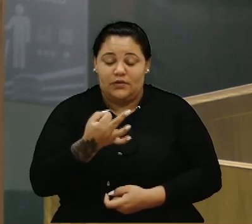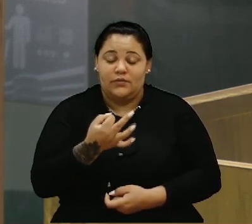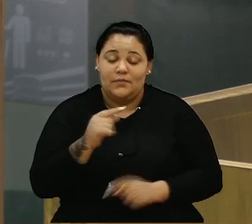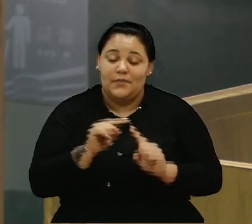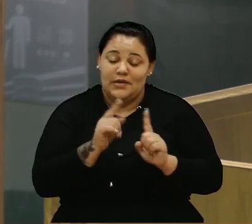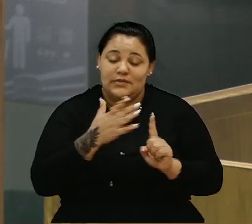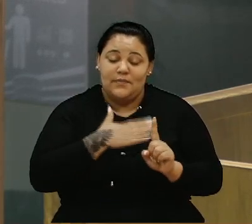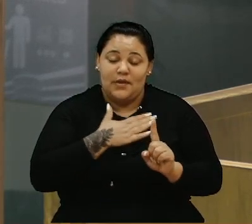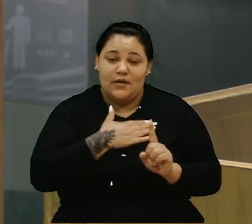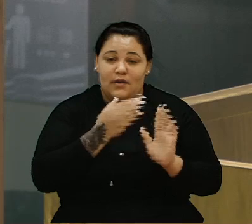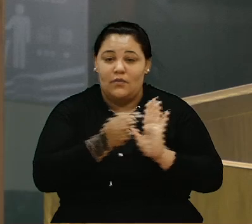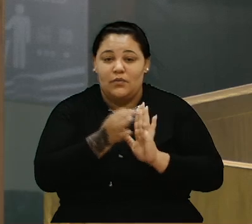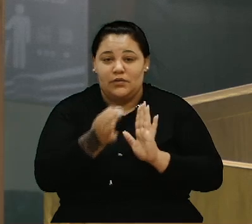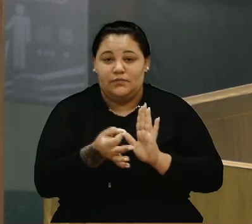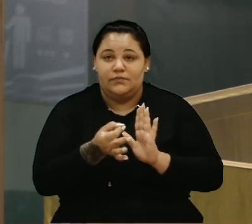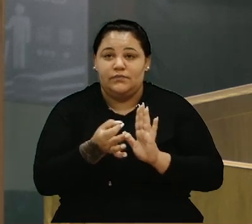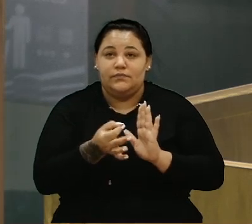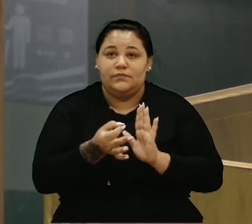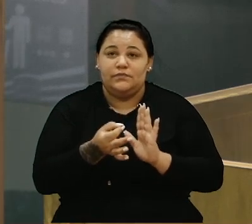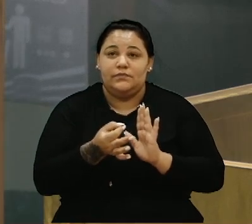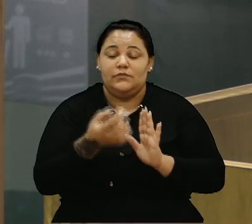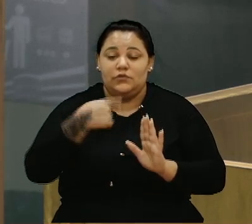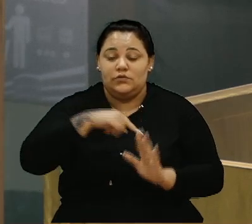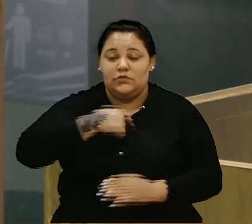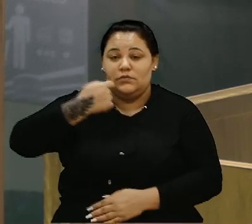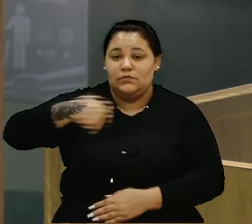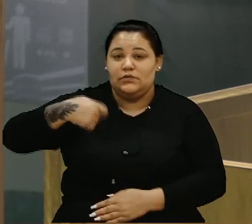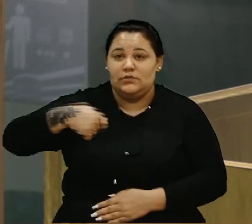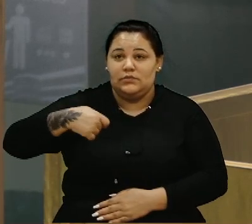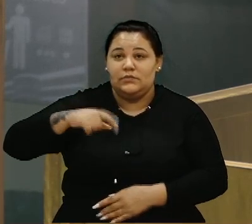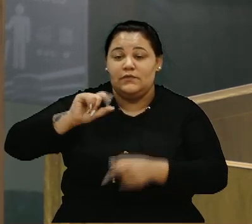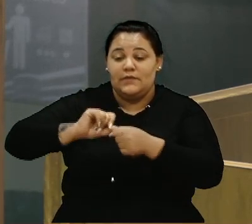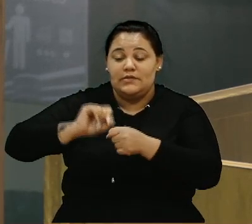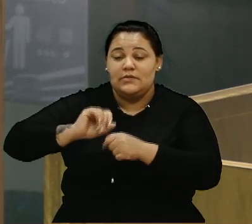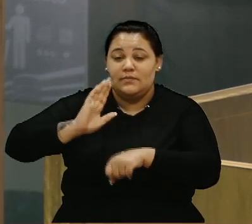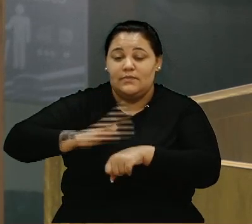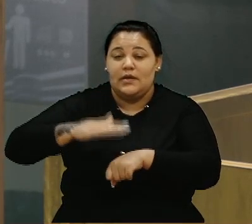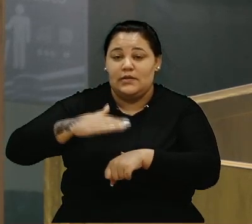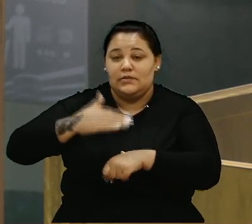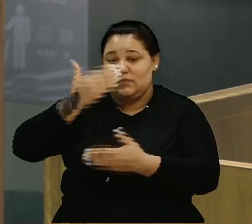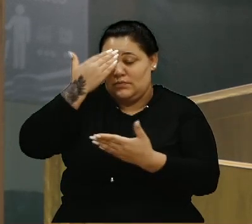visão. Nós temos que fazer mais do que estamos falando. Muito obrigado,